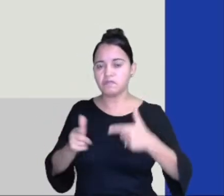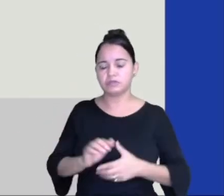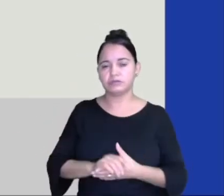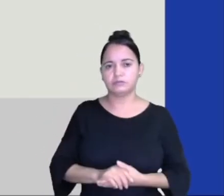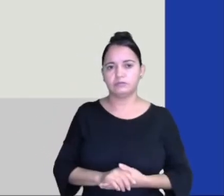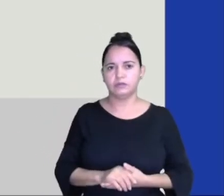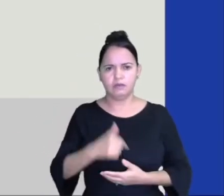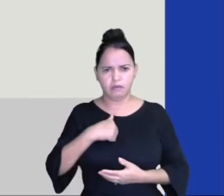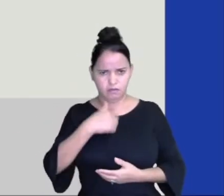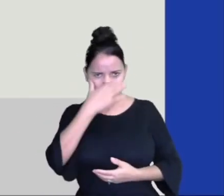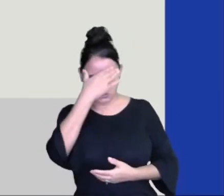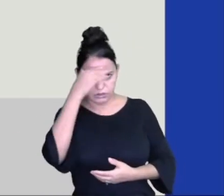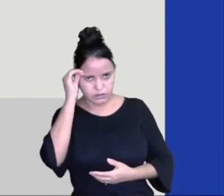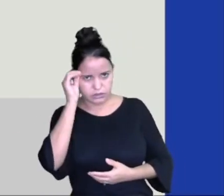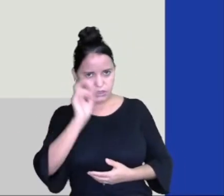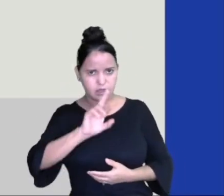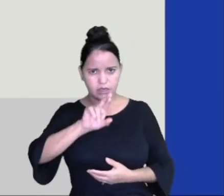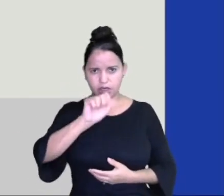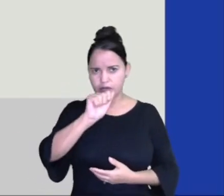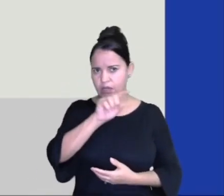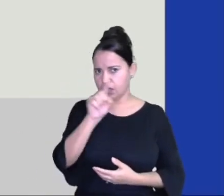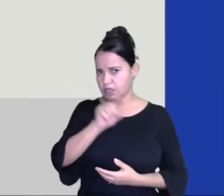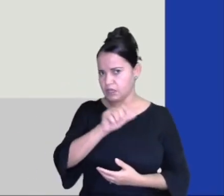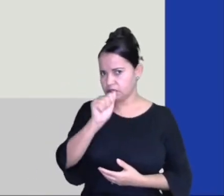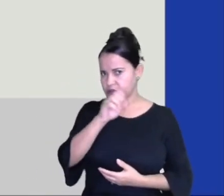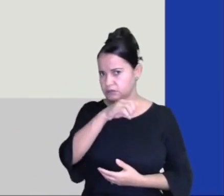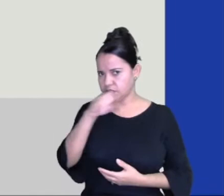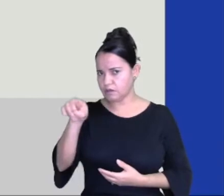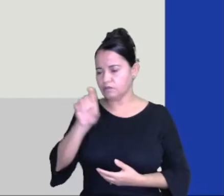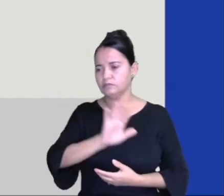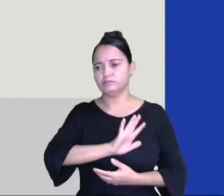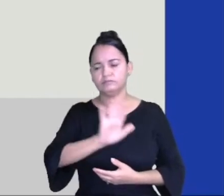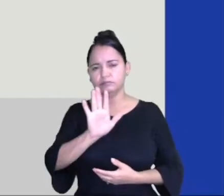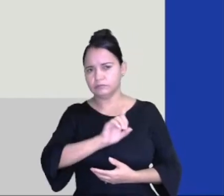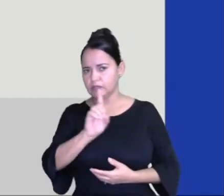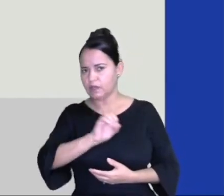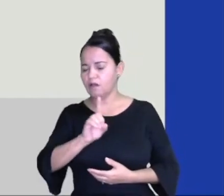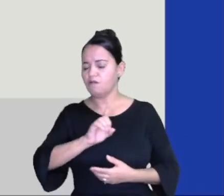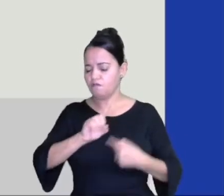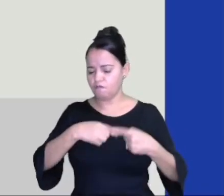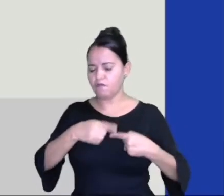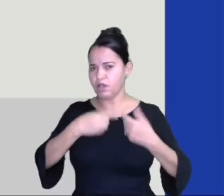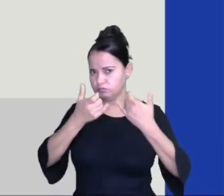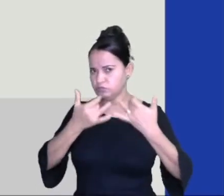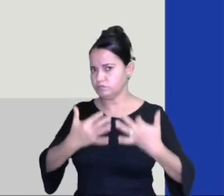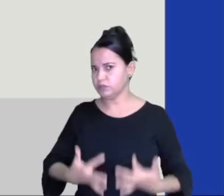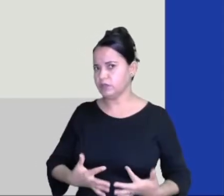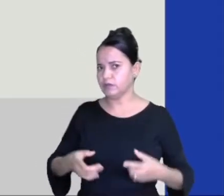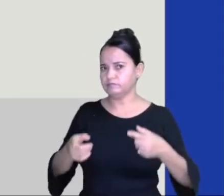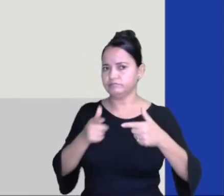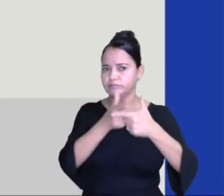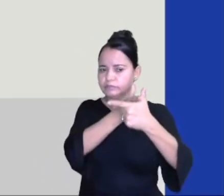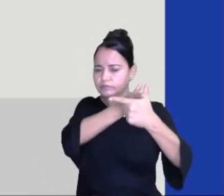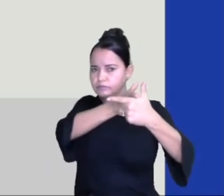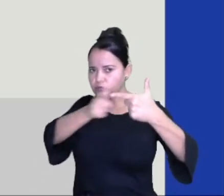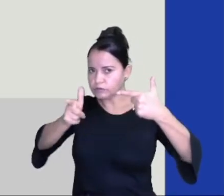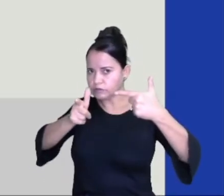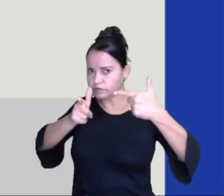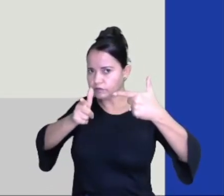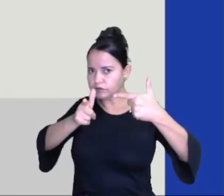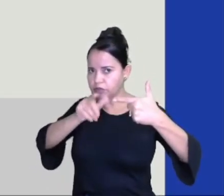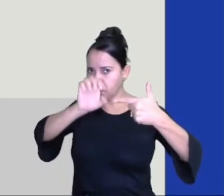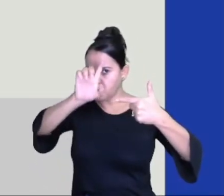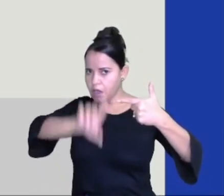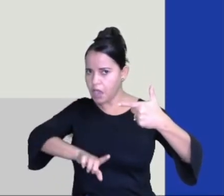razão. Não, preste atenção na parte aí de divisão, que a gente vai entender o porquê da razão. A divisão é uma das